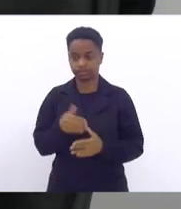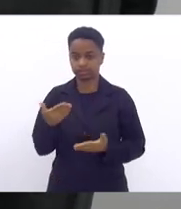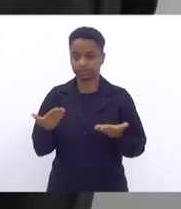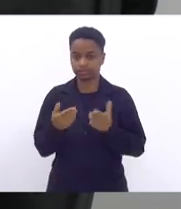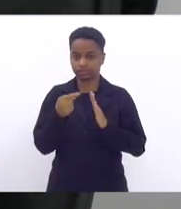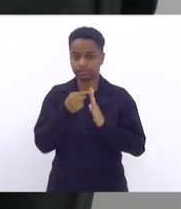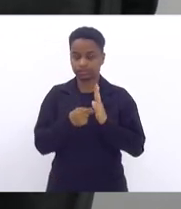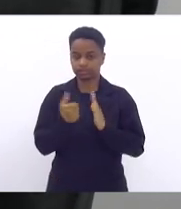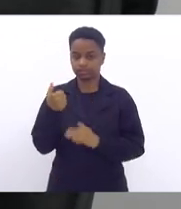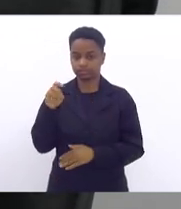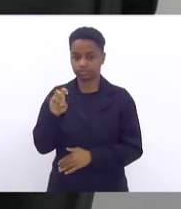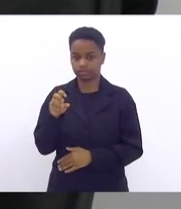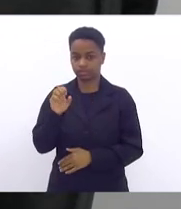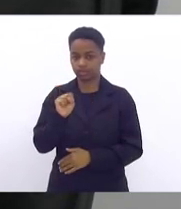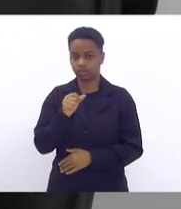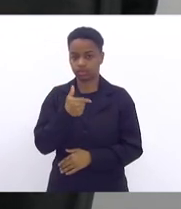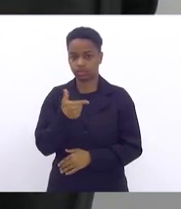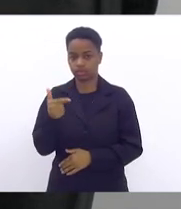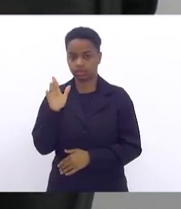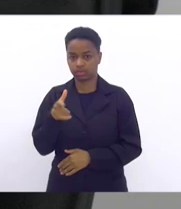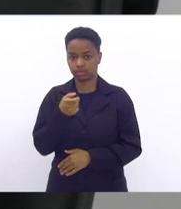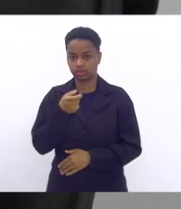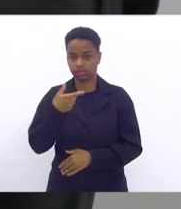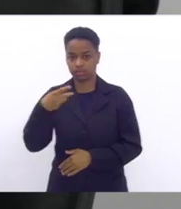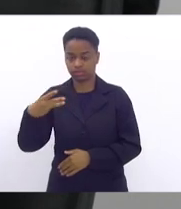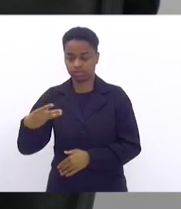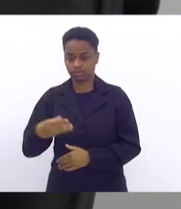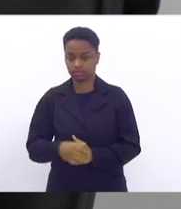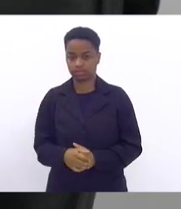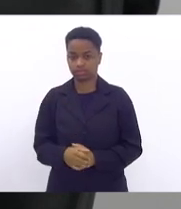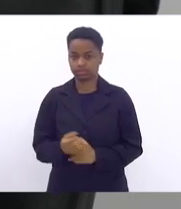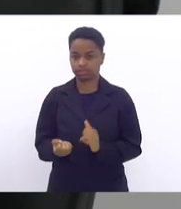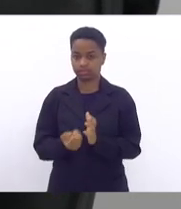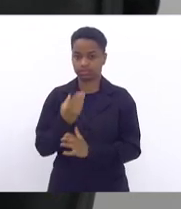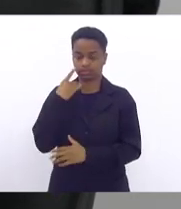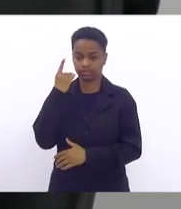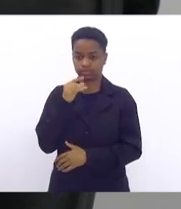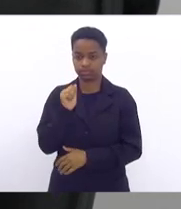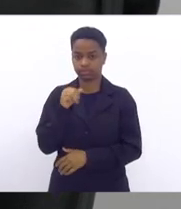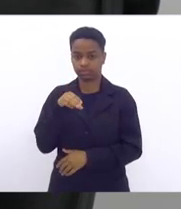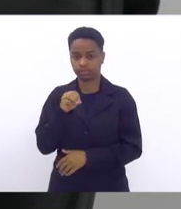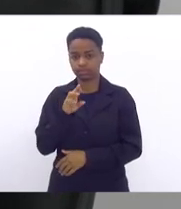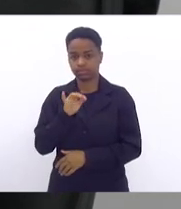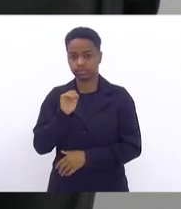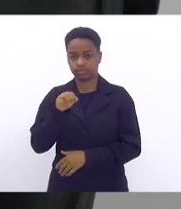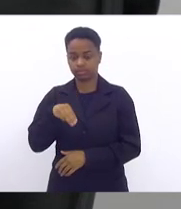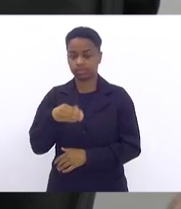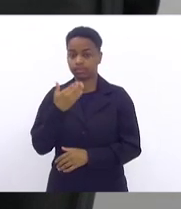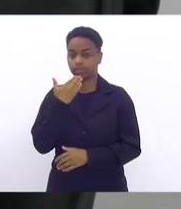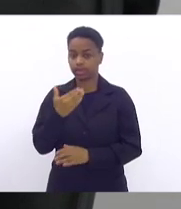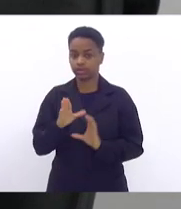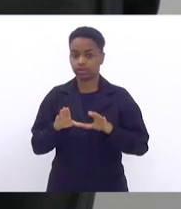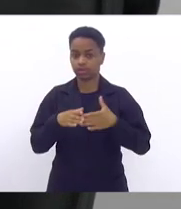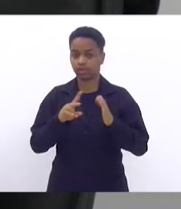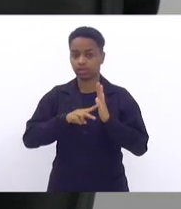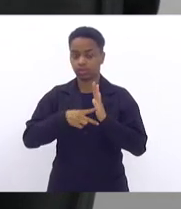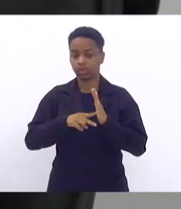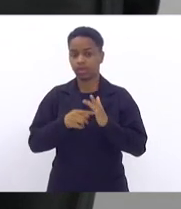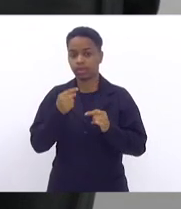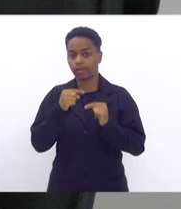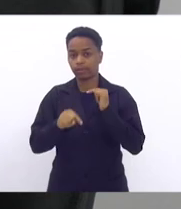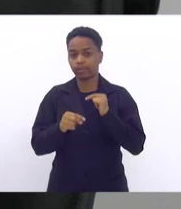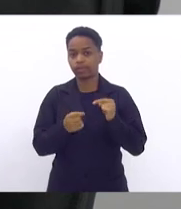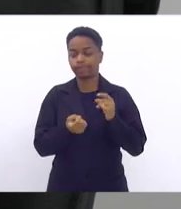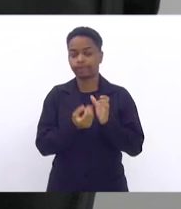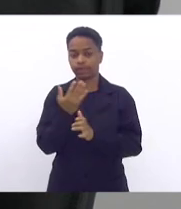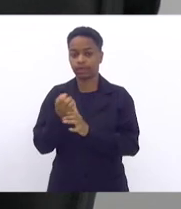da pauta, PL 822 de 2023, de autoria do deputado Rodrigo Amorim, que impede a convenção de condomínio e proíbe de forma genérica a criação e a guarda de